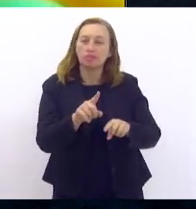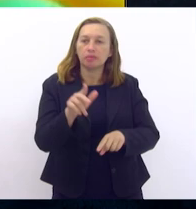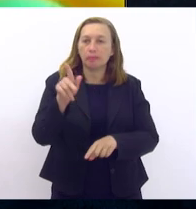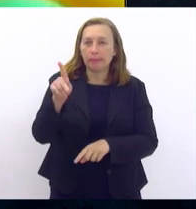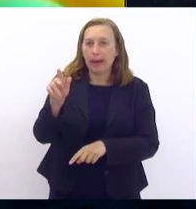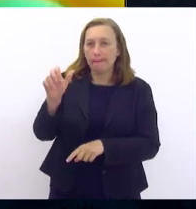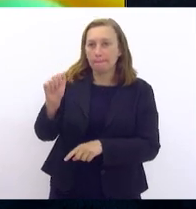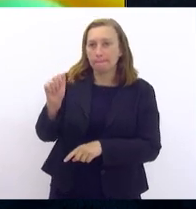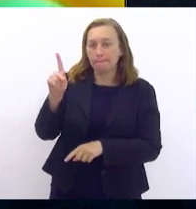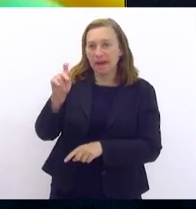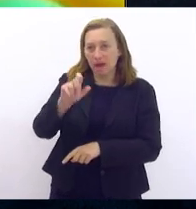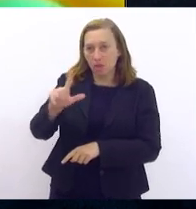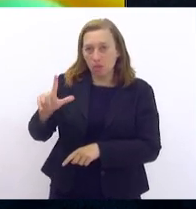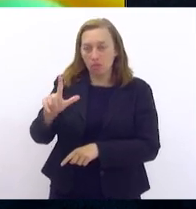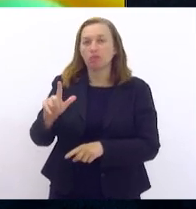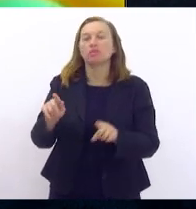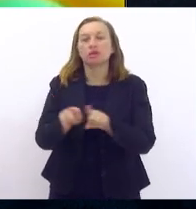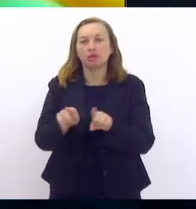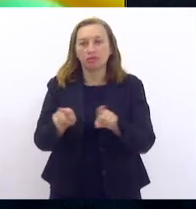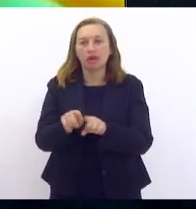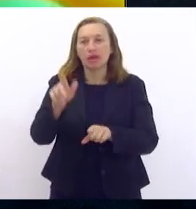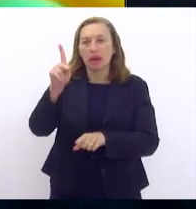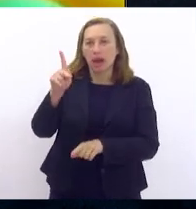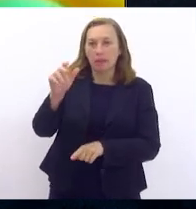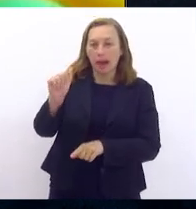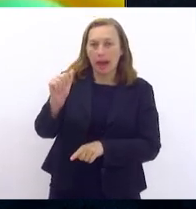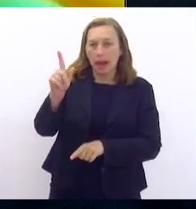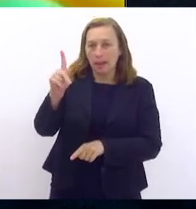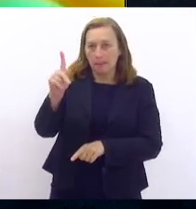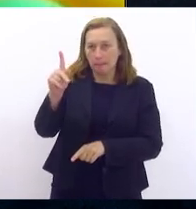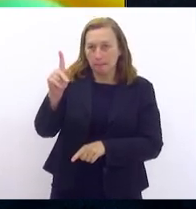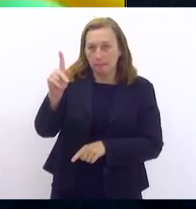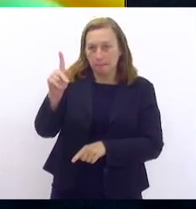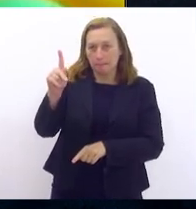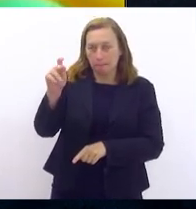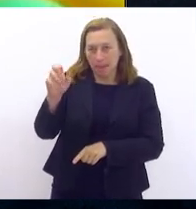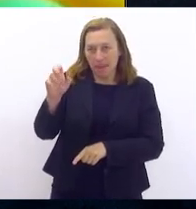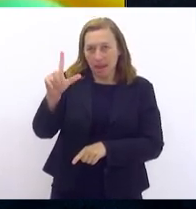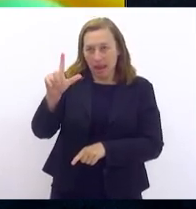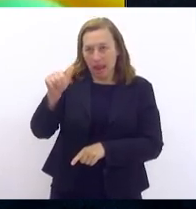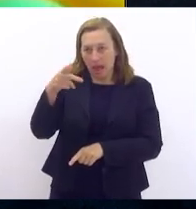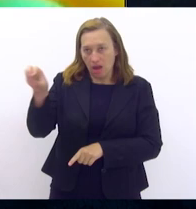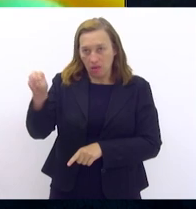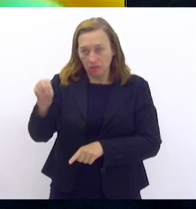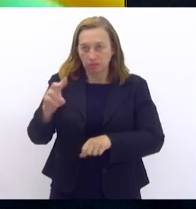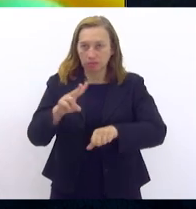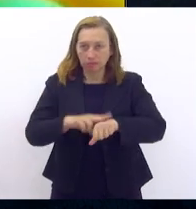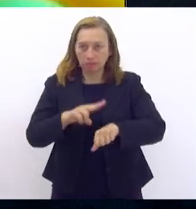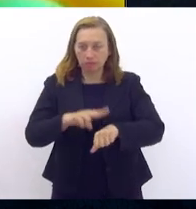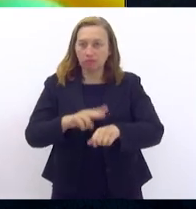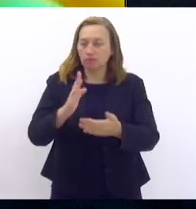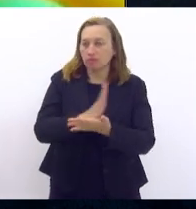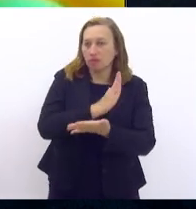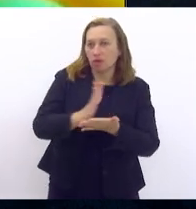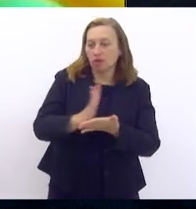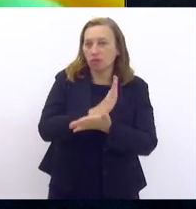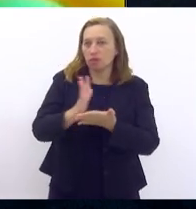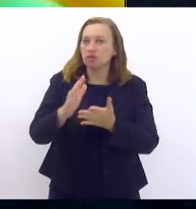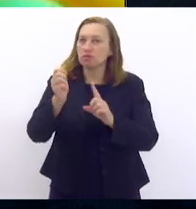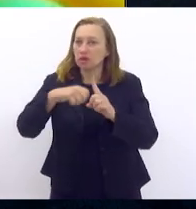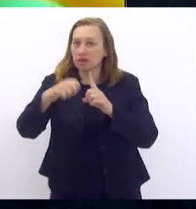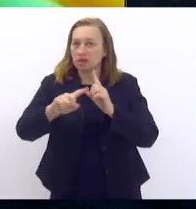vidro e a gente ainda está agora um ano e um ano e alguns meses depois